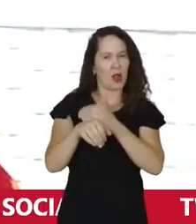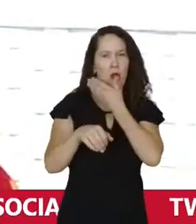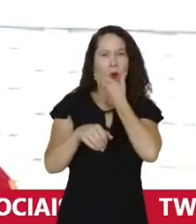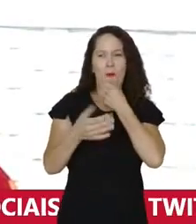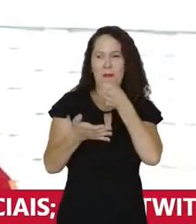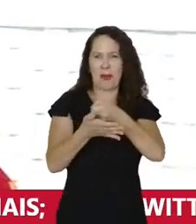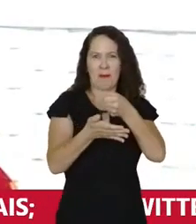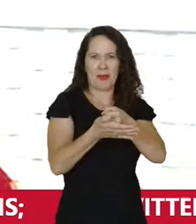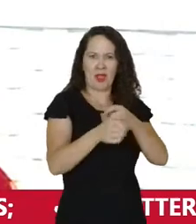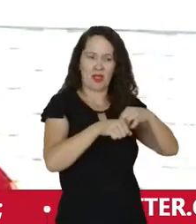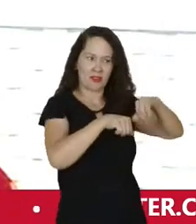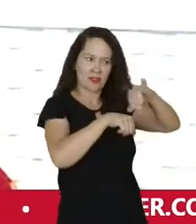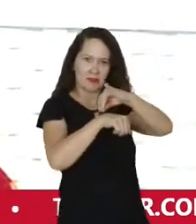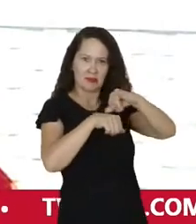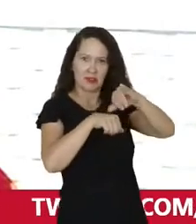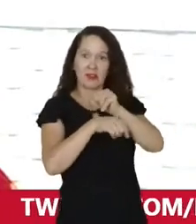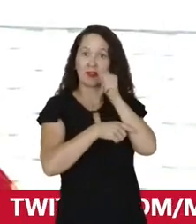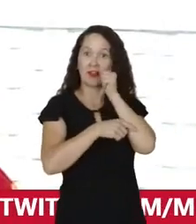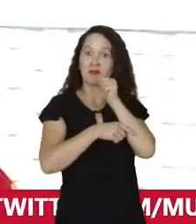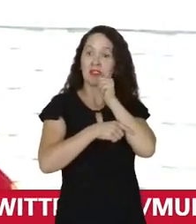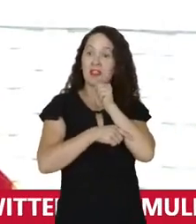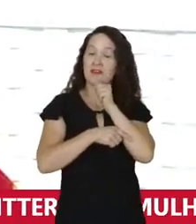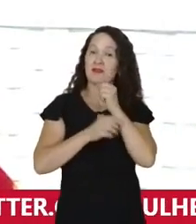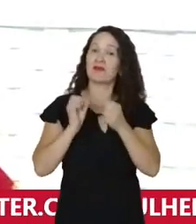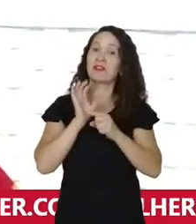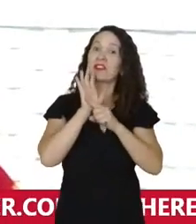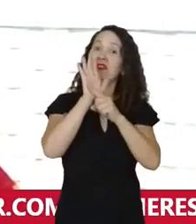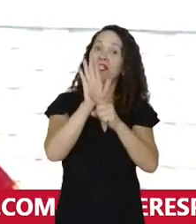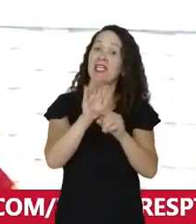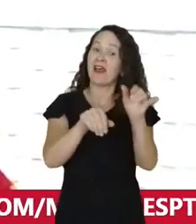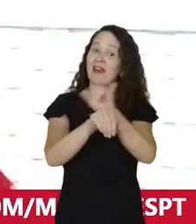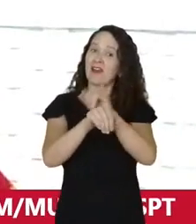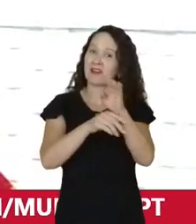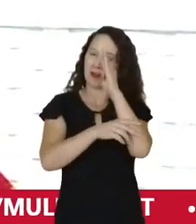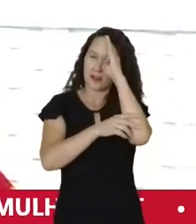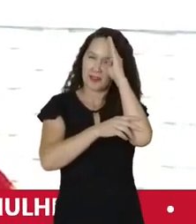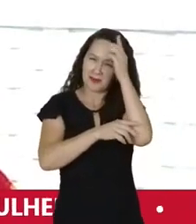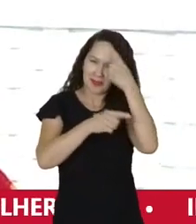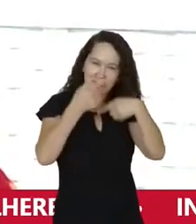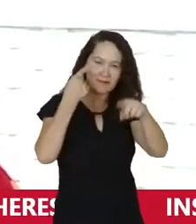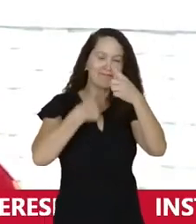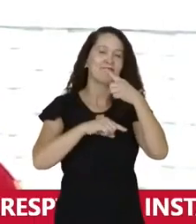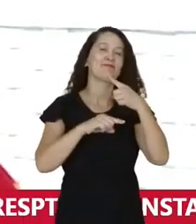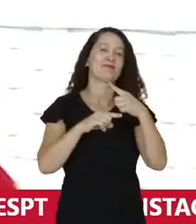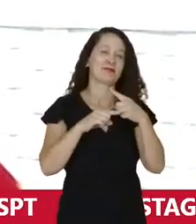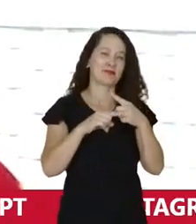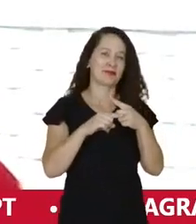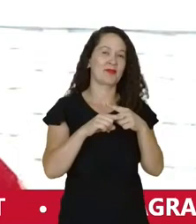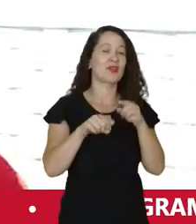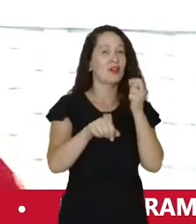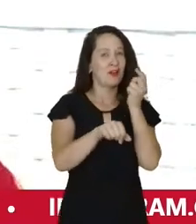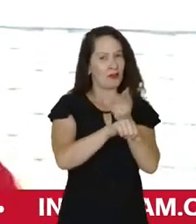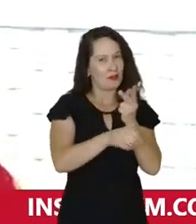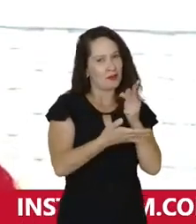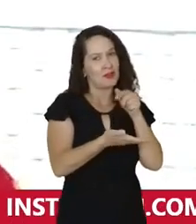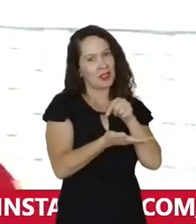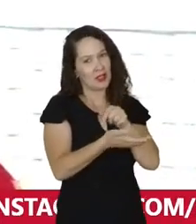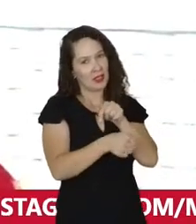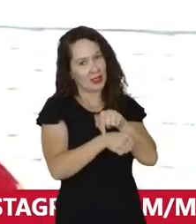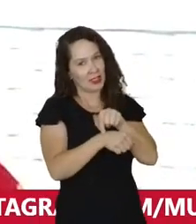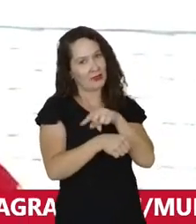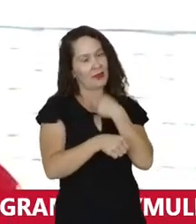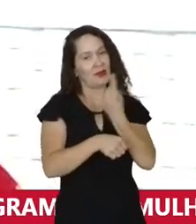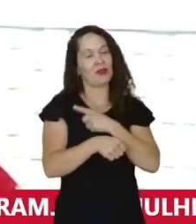de capitalismo, porque são as mulheres que vão trazer alternativas fundamentais para essa transformação. Então, ao mesmo tempo que nós